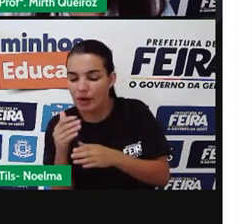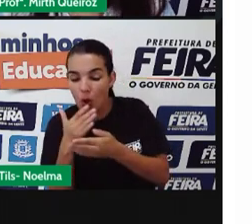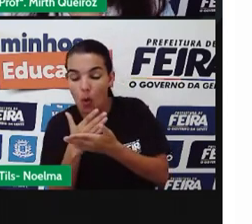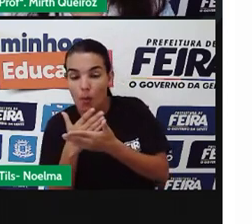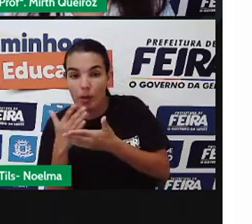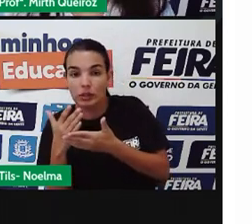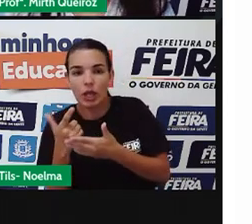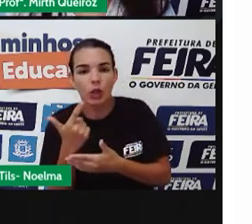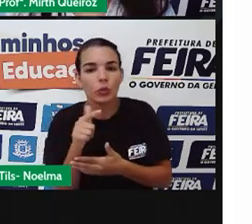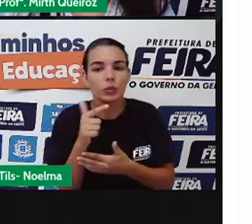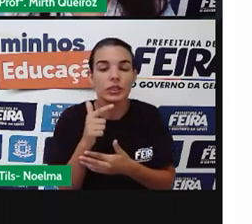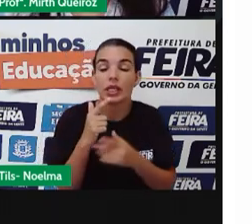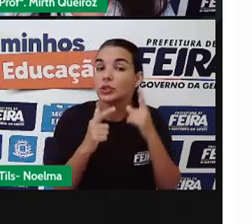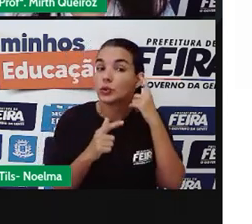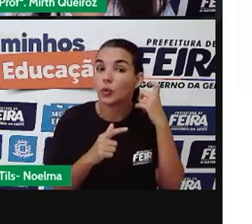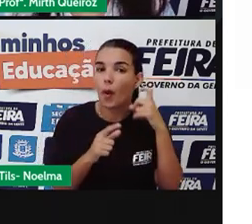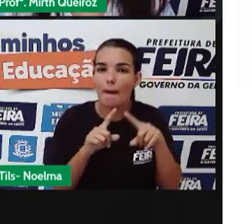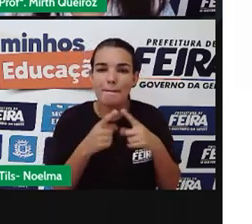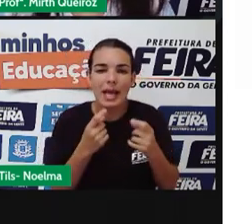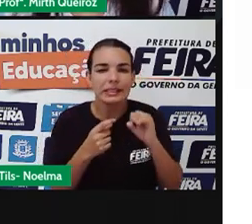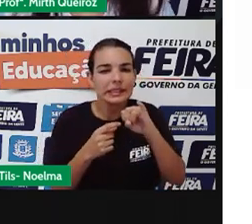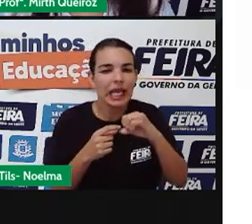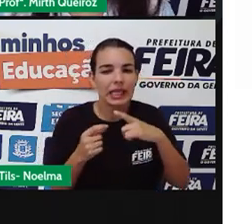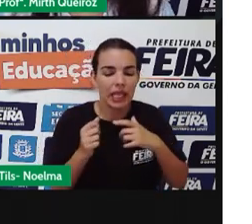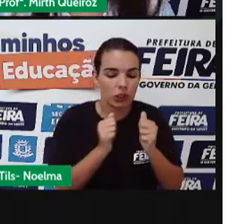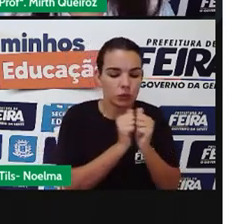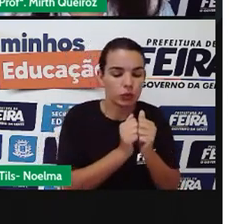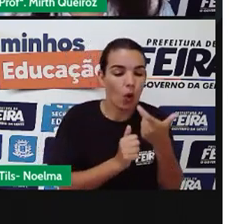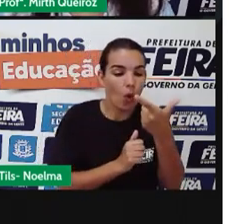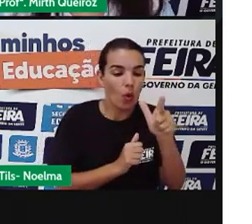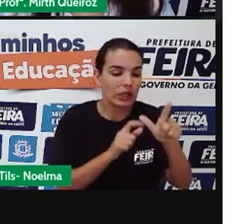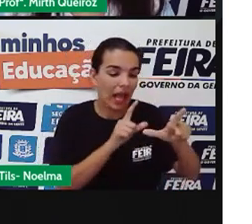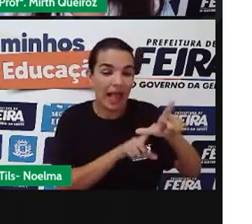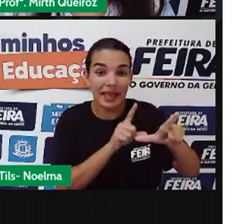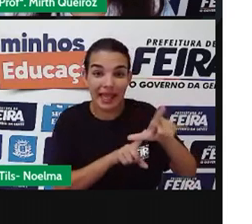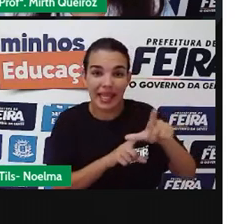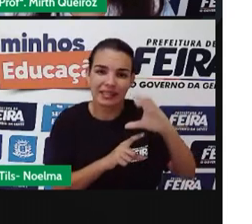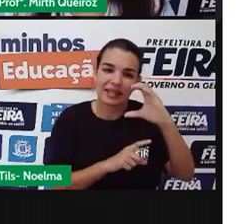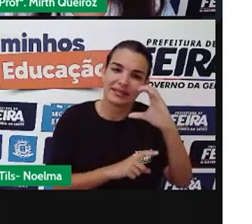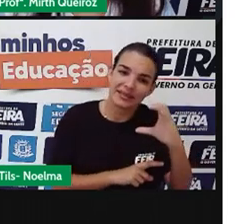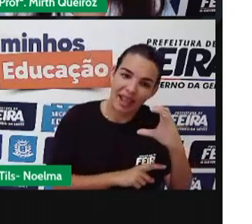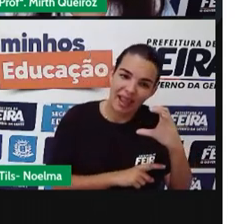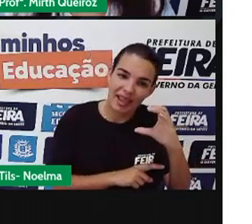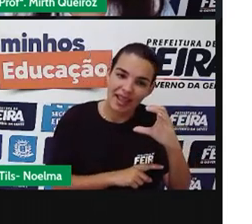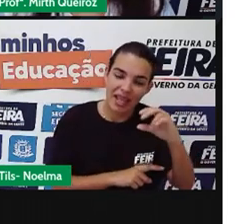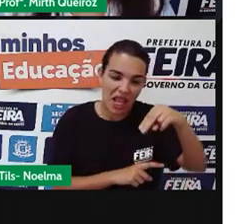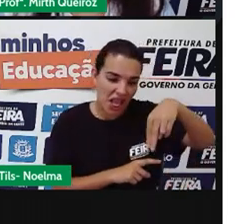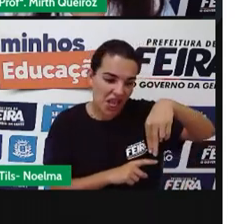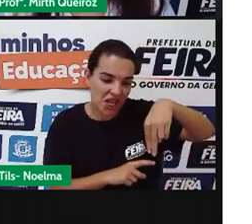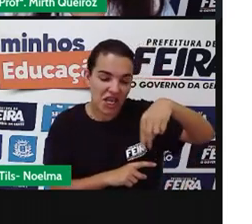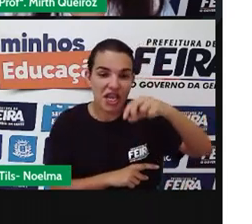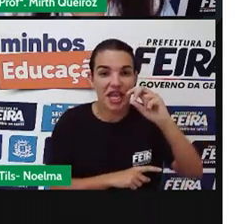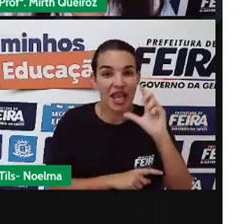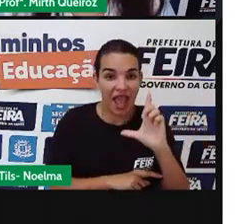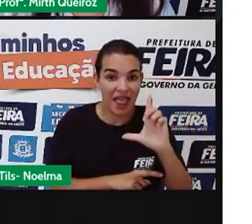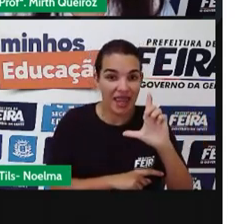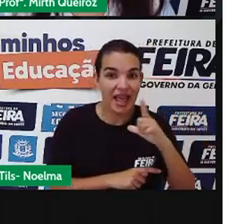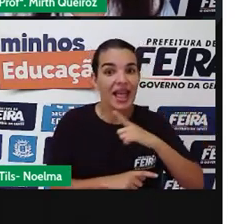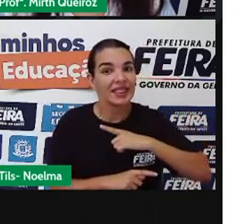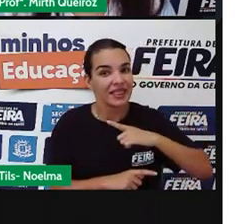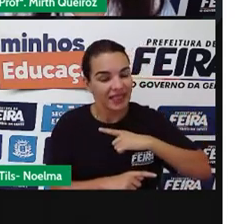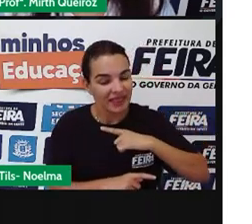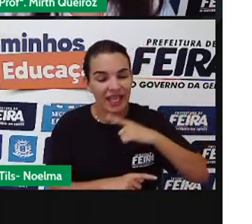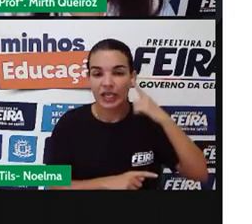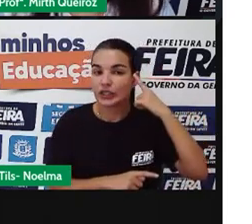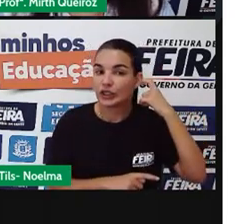som. Porém, quando ela vem acompanhada com outras letras, que seriam a letra C, N e L, ela